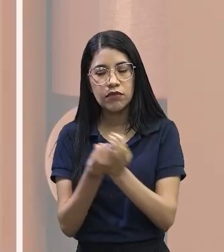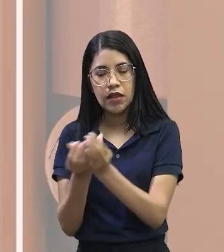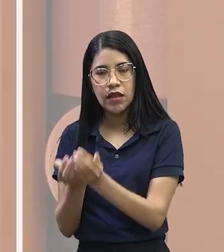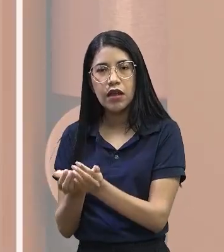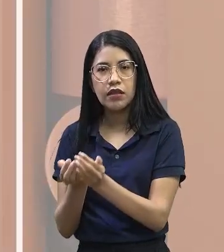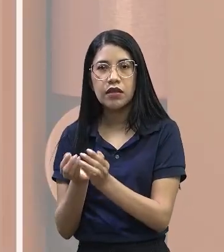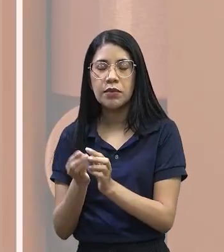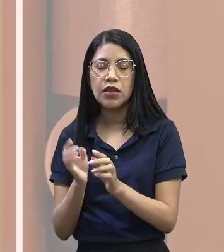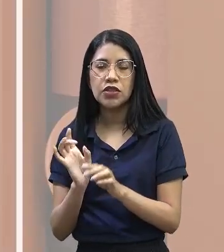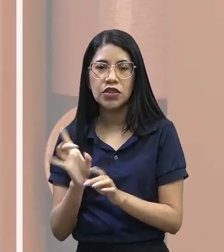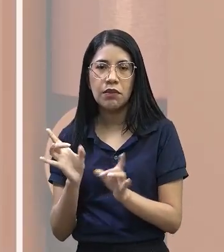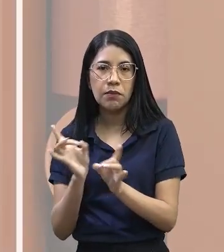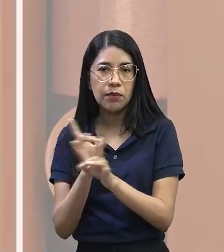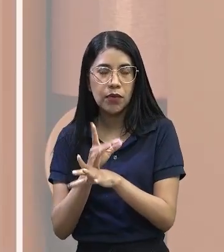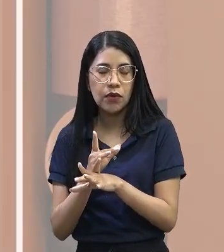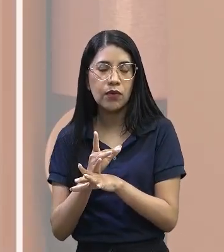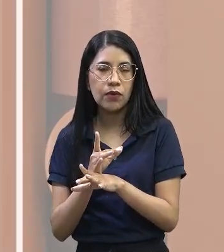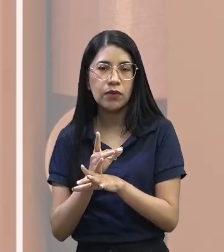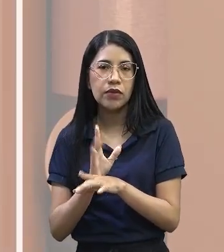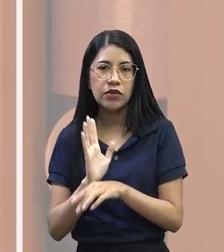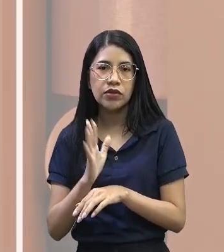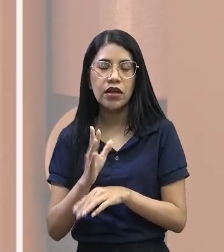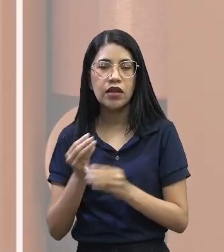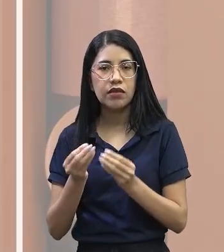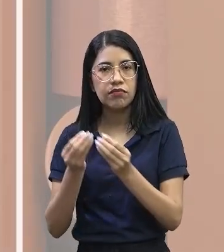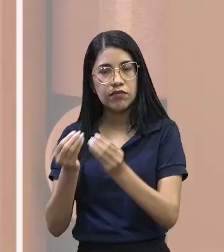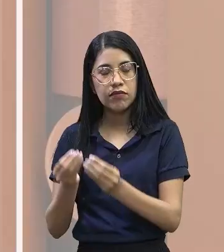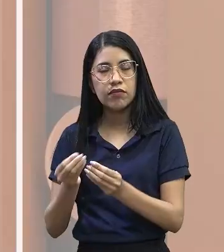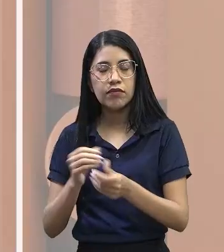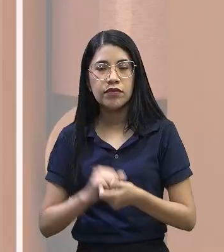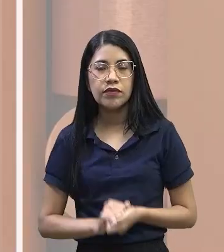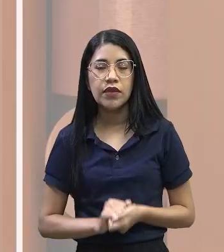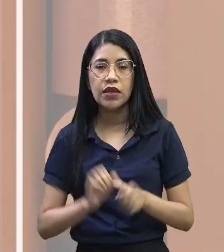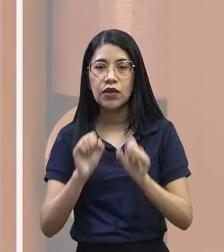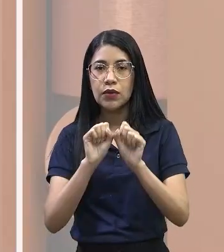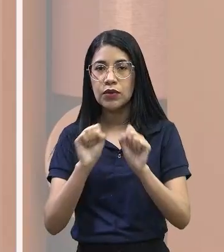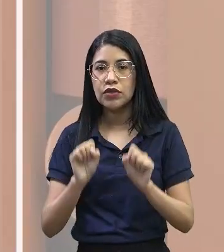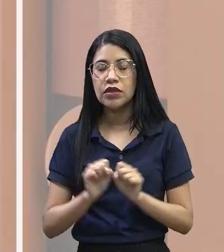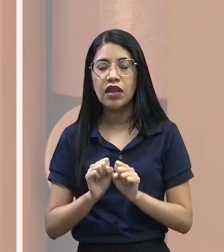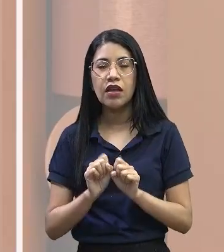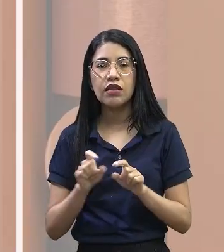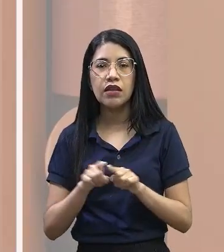já toda ali defumada. E esse sistema acabou